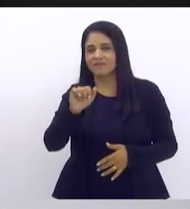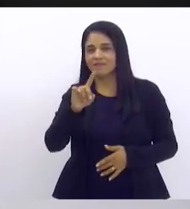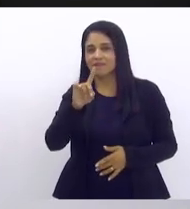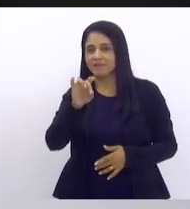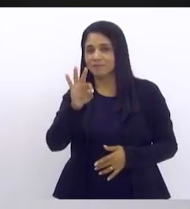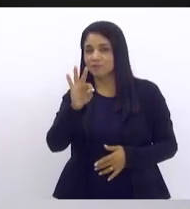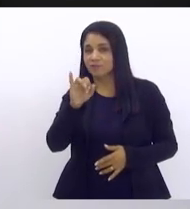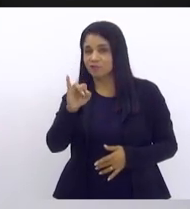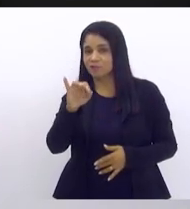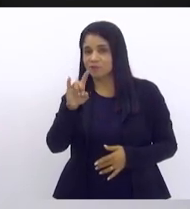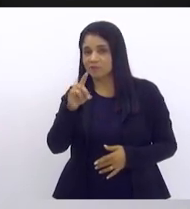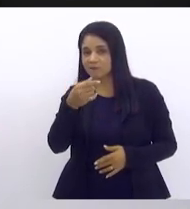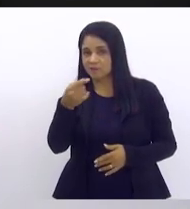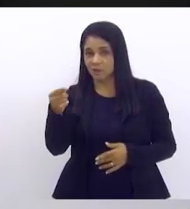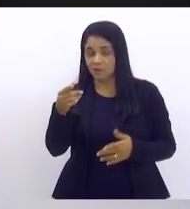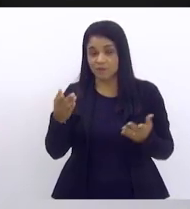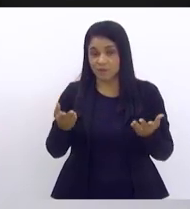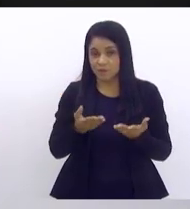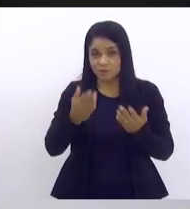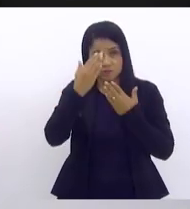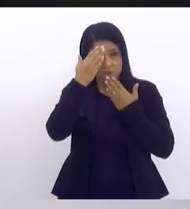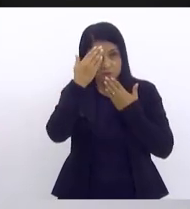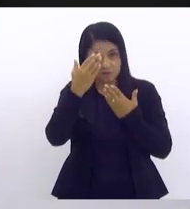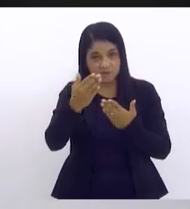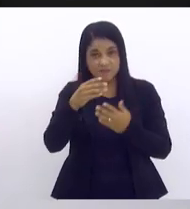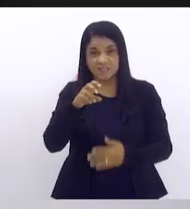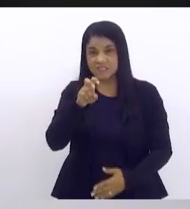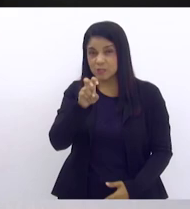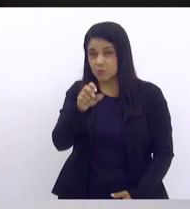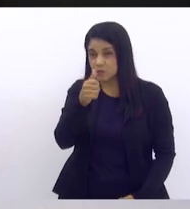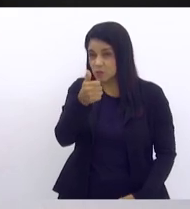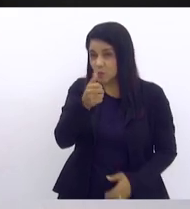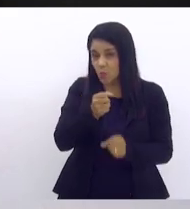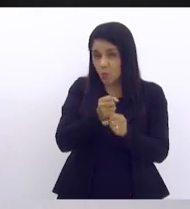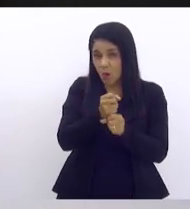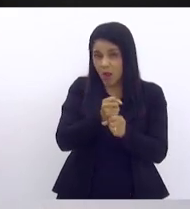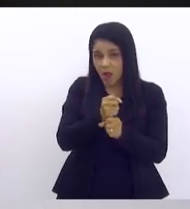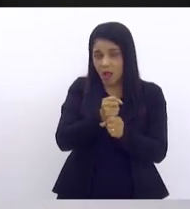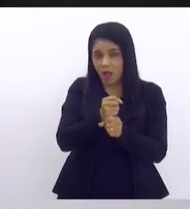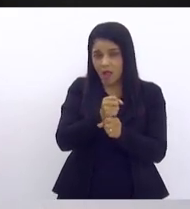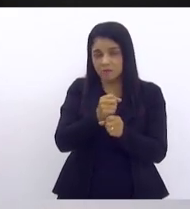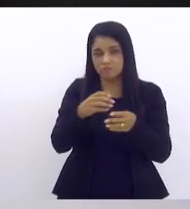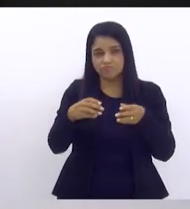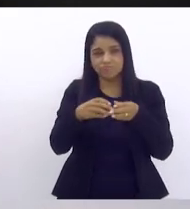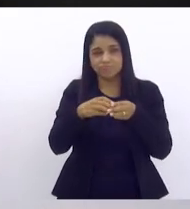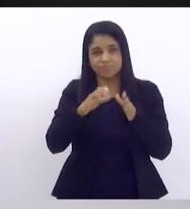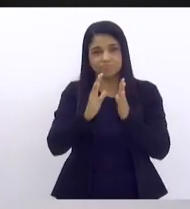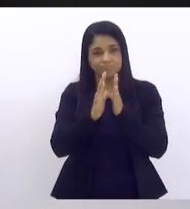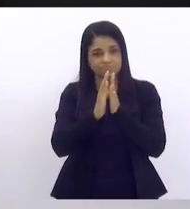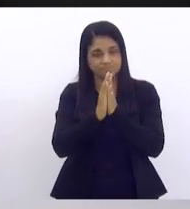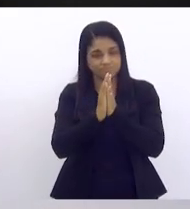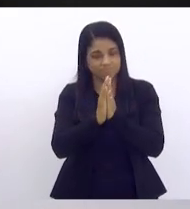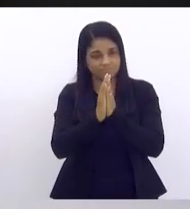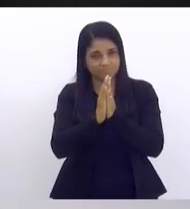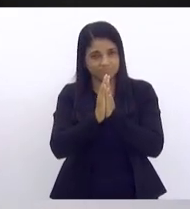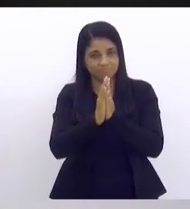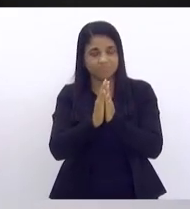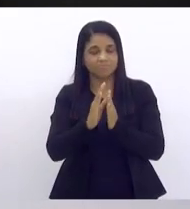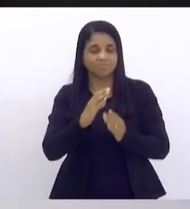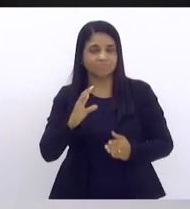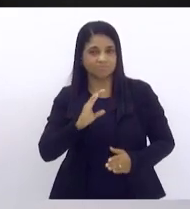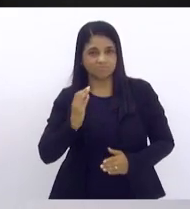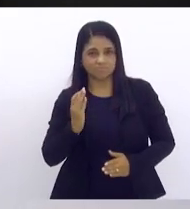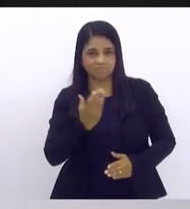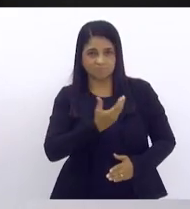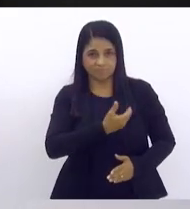hoje estamos aqui para agradecer. São 51 anos da renovação carismática, onde cada um de nós, cada